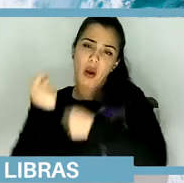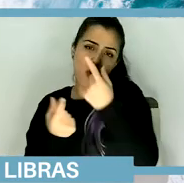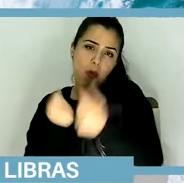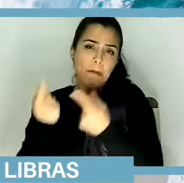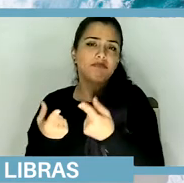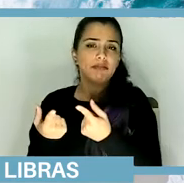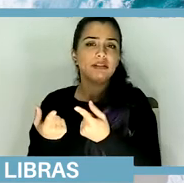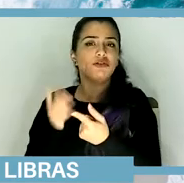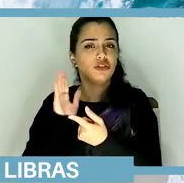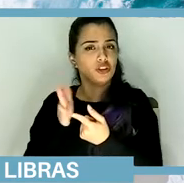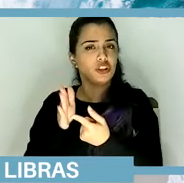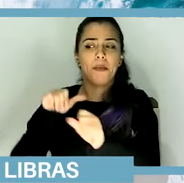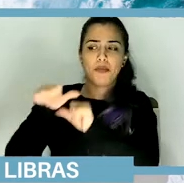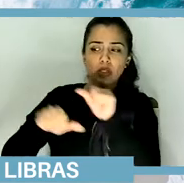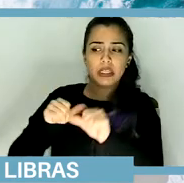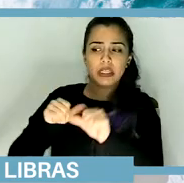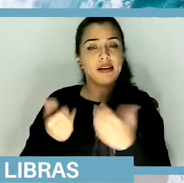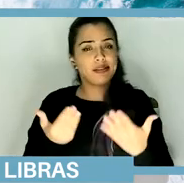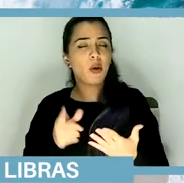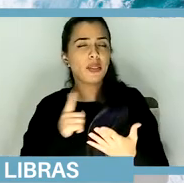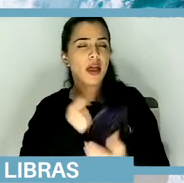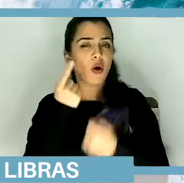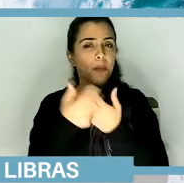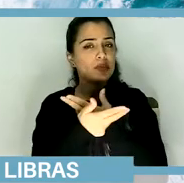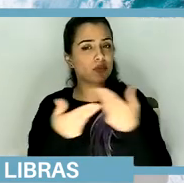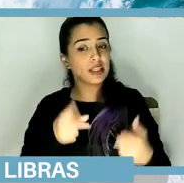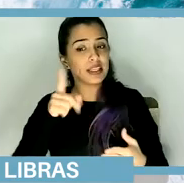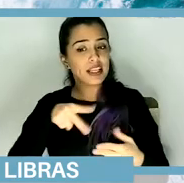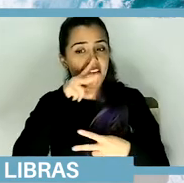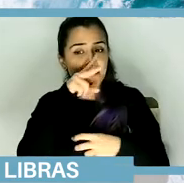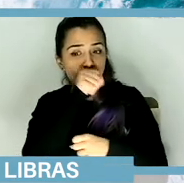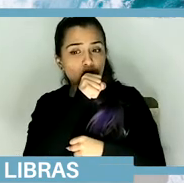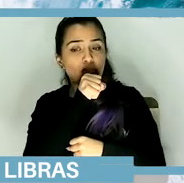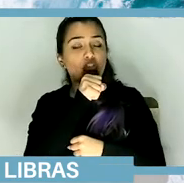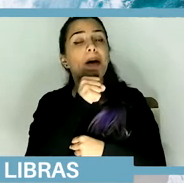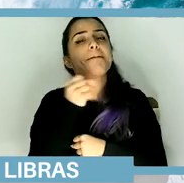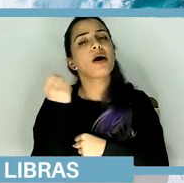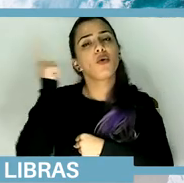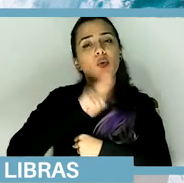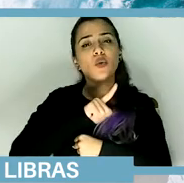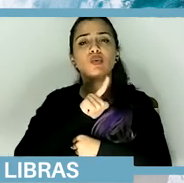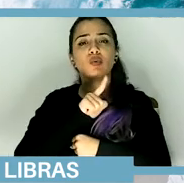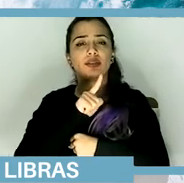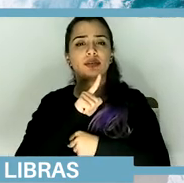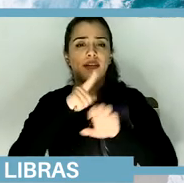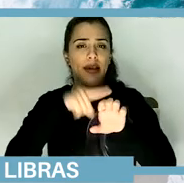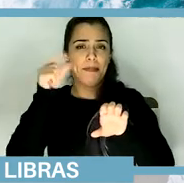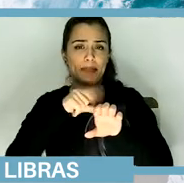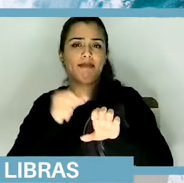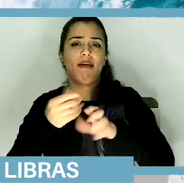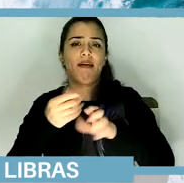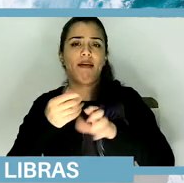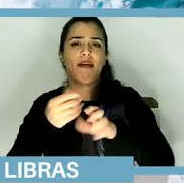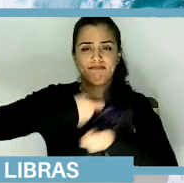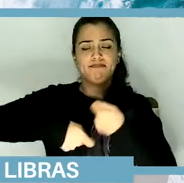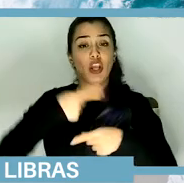muito fortes em ser O que é uma é que a gente passa é vista da sociedade e tem que resolver o problema de alguém isso é uma coisa